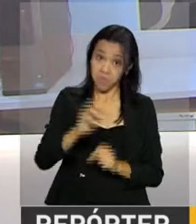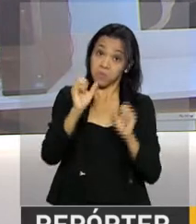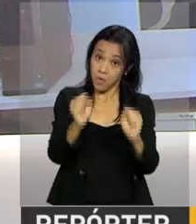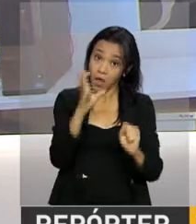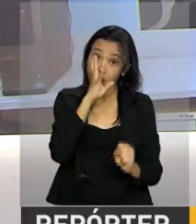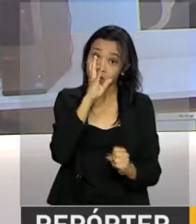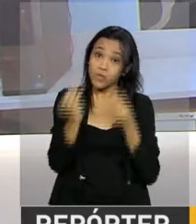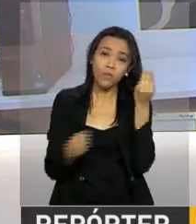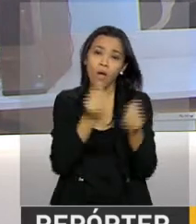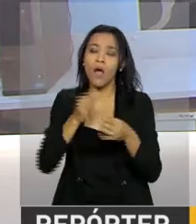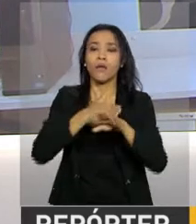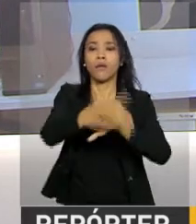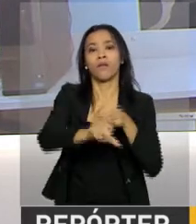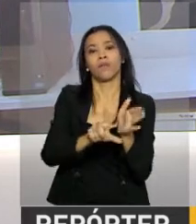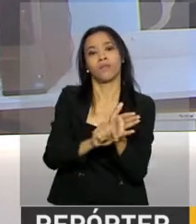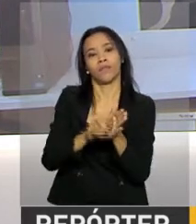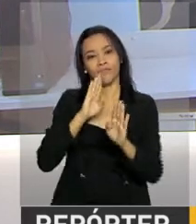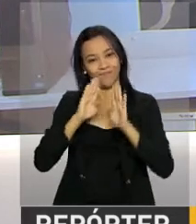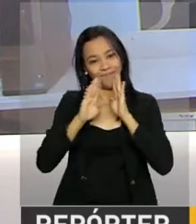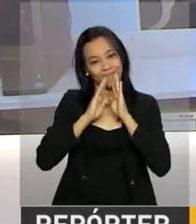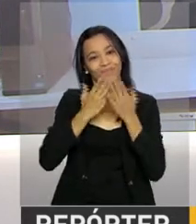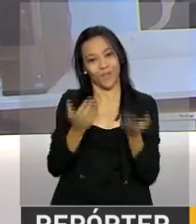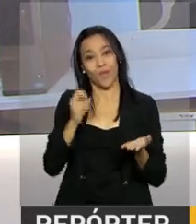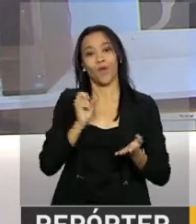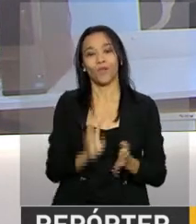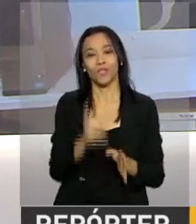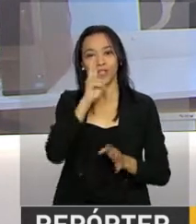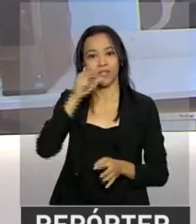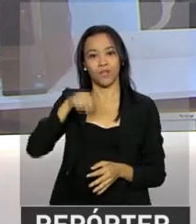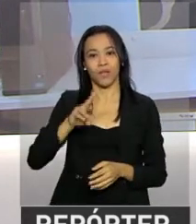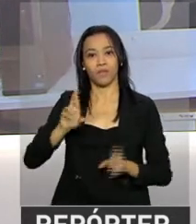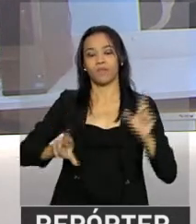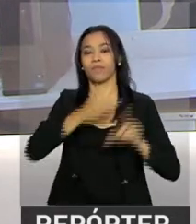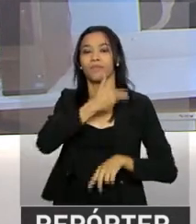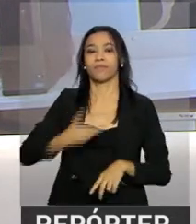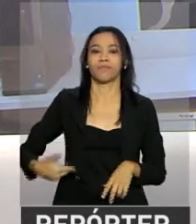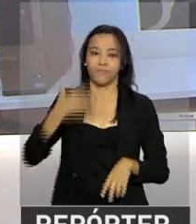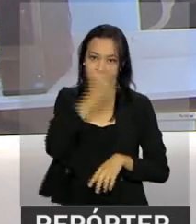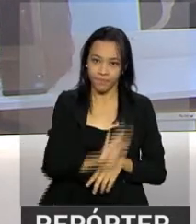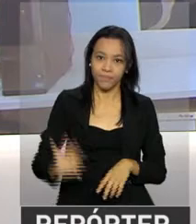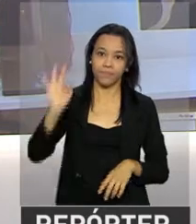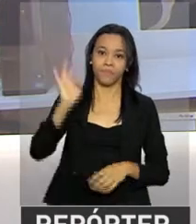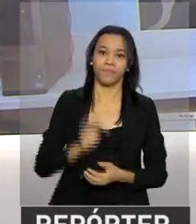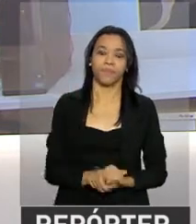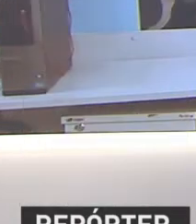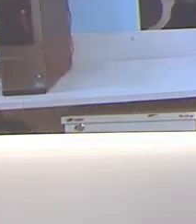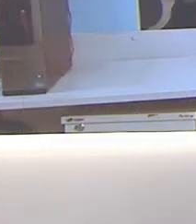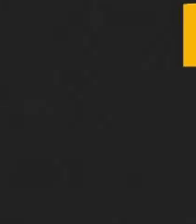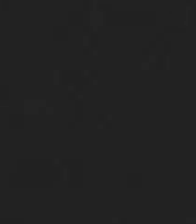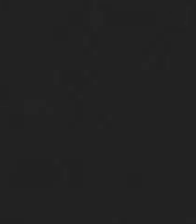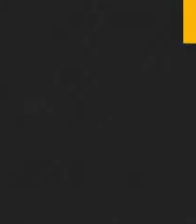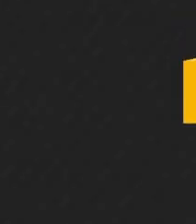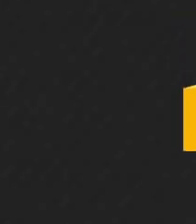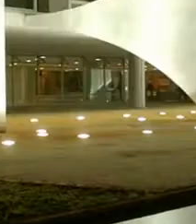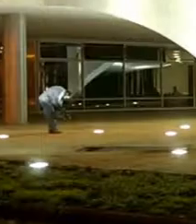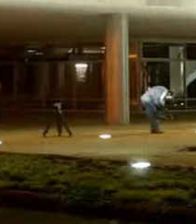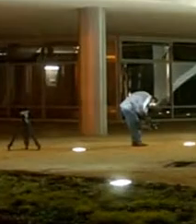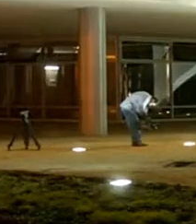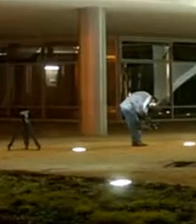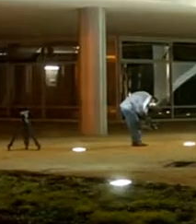Acompanhe também as novidades em nossas redes sociais. Continue com a gente, NBR, a TV do governo federal. Música